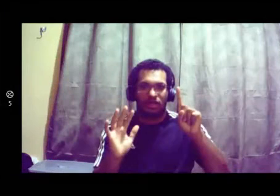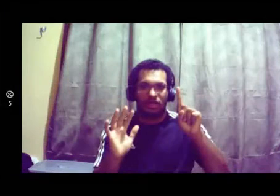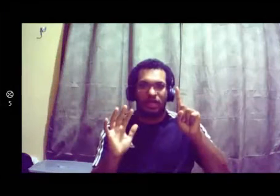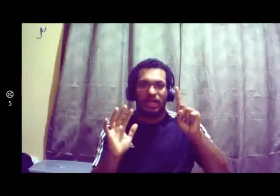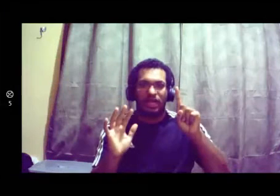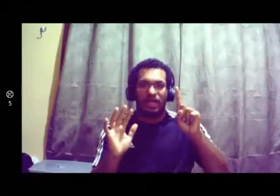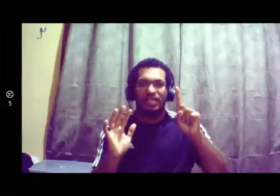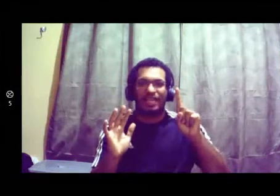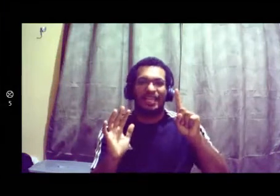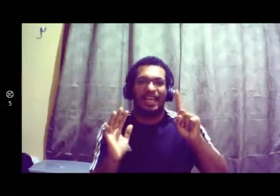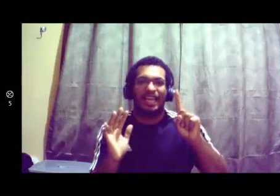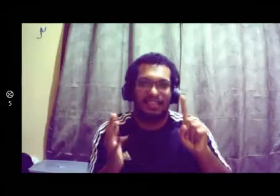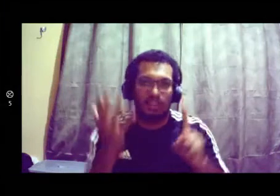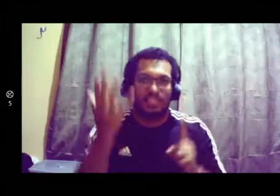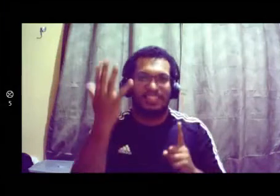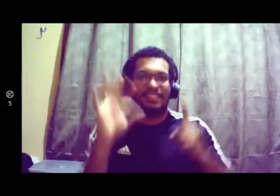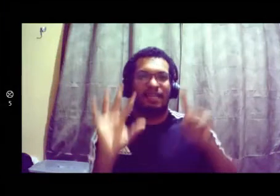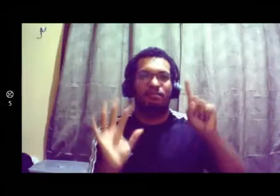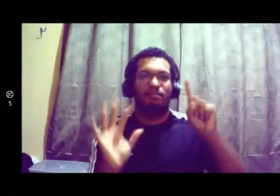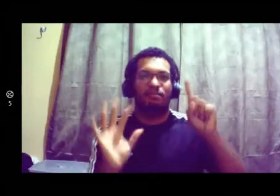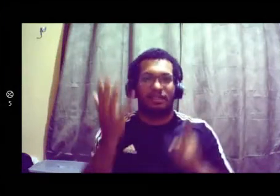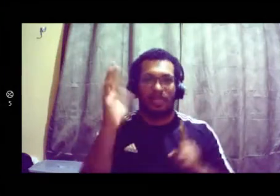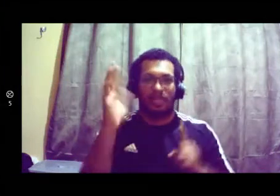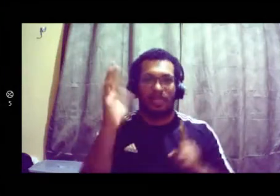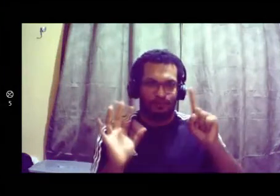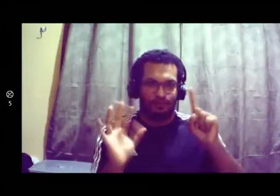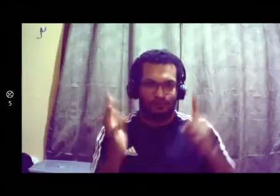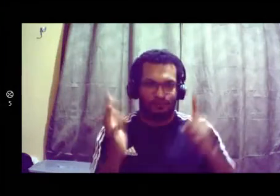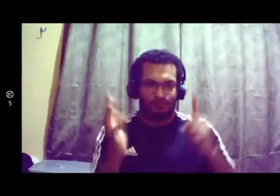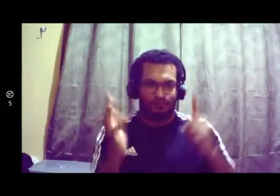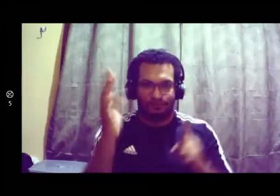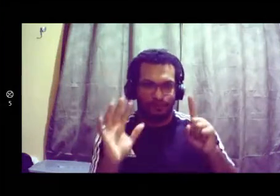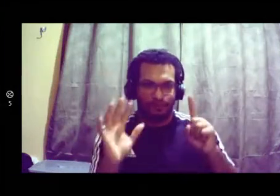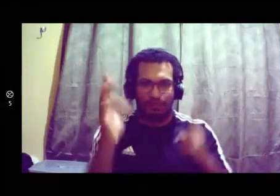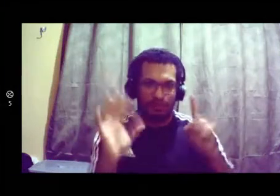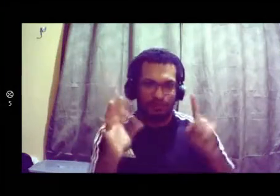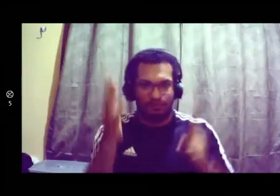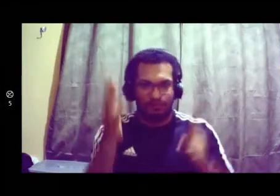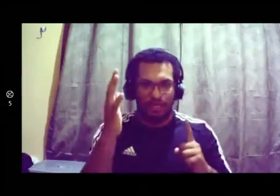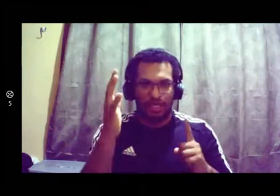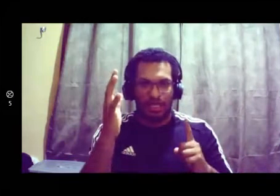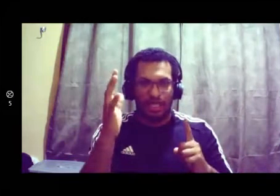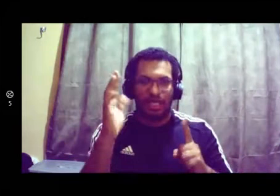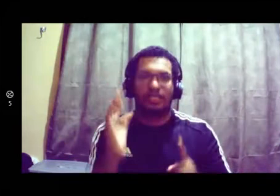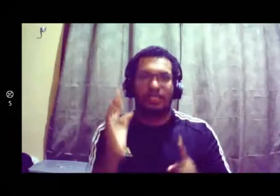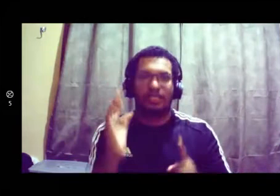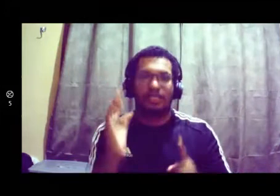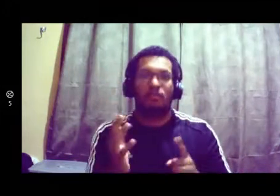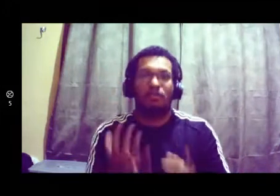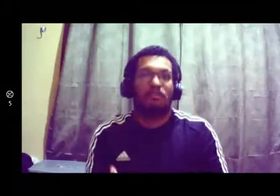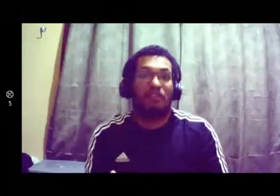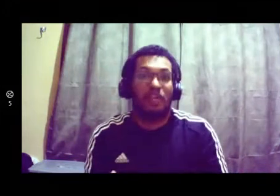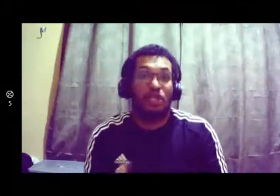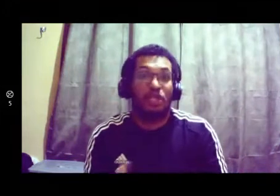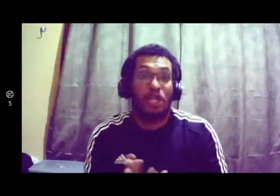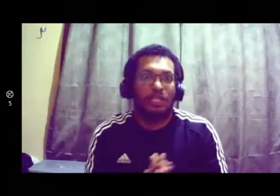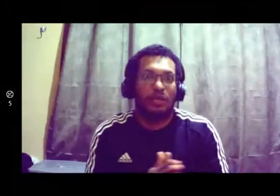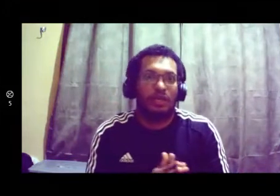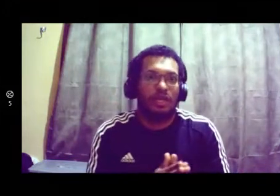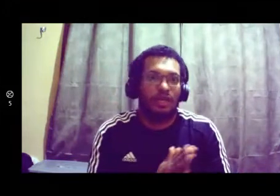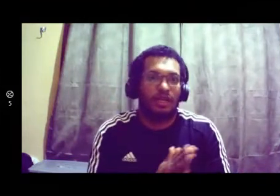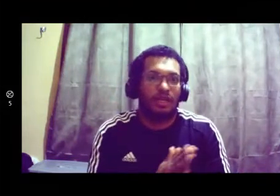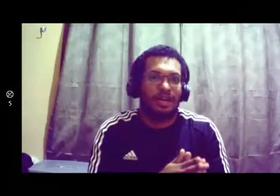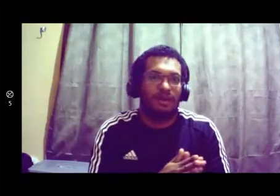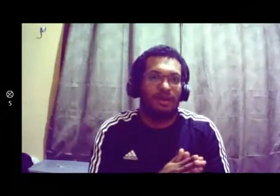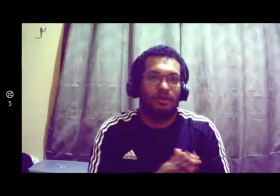ó. Isso aqui é sinal de samba também. Samba. Então, no mês de fevereiro, geralmente